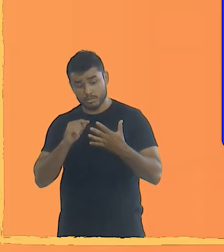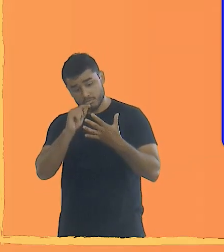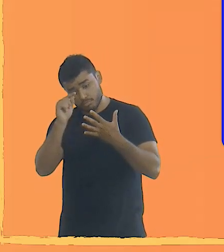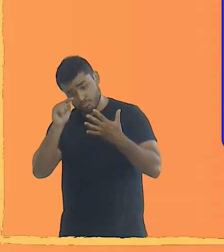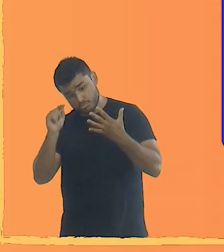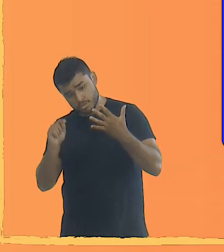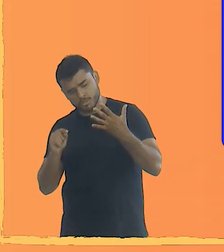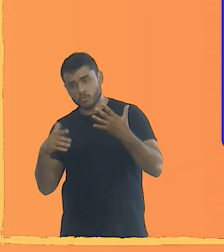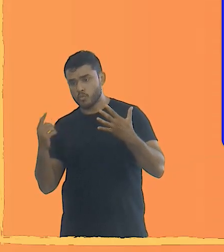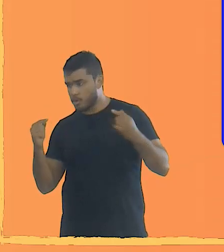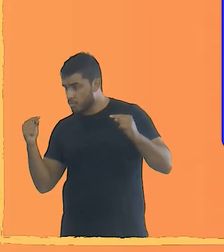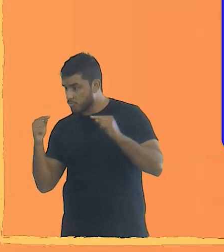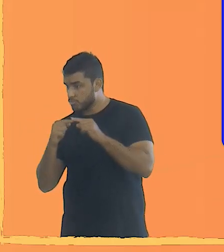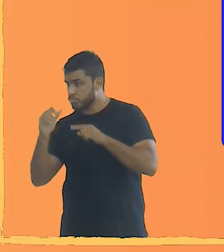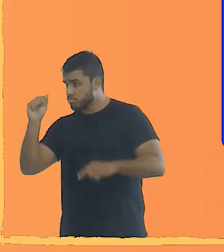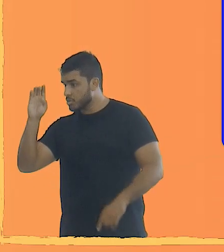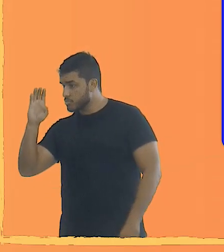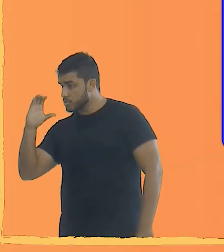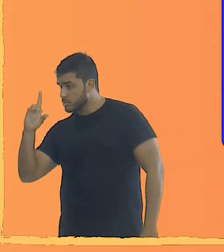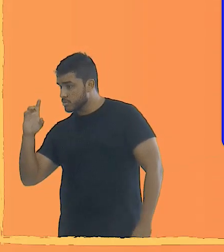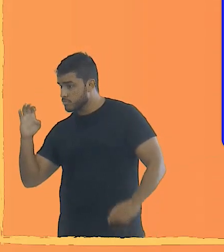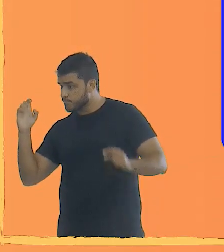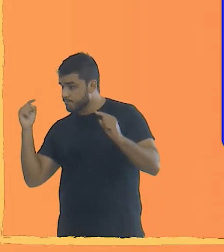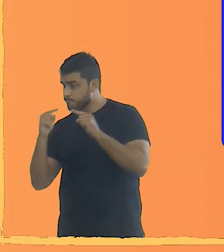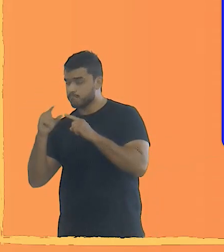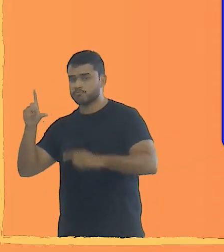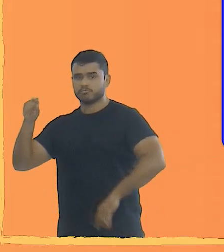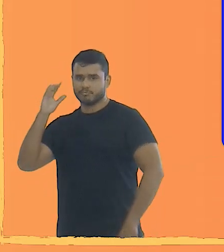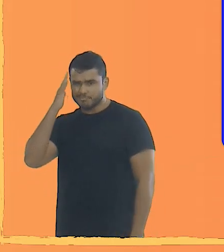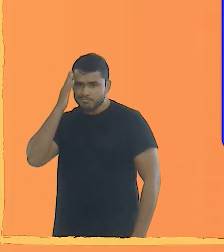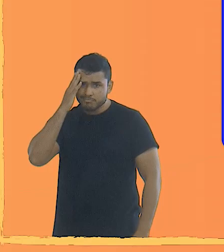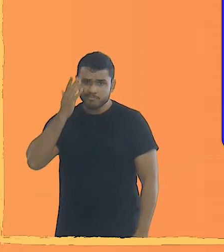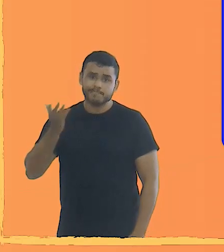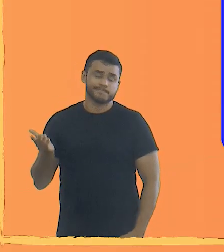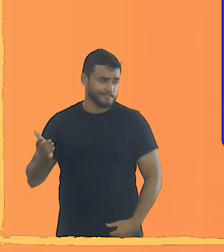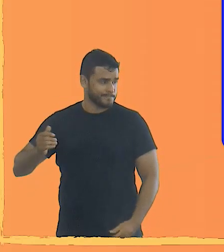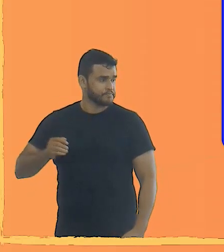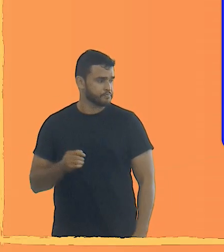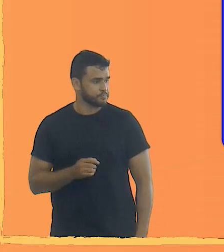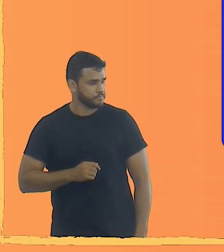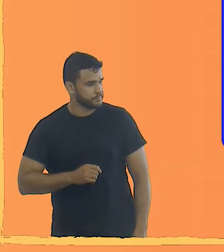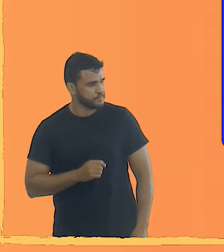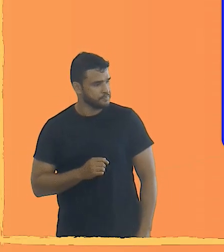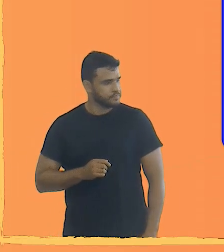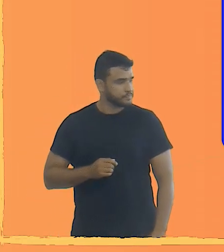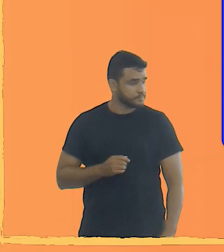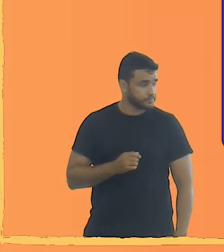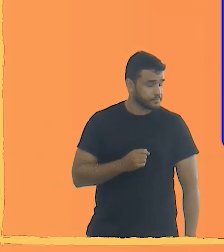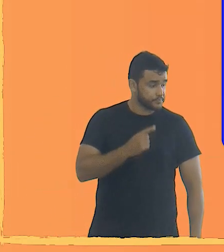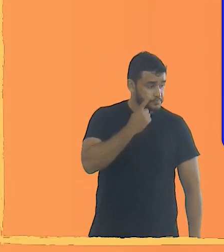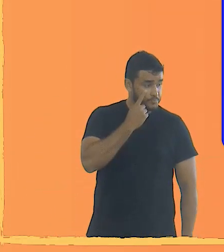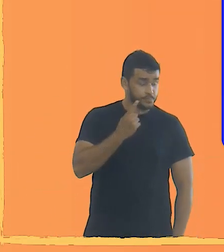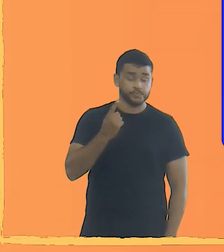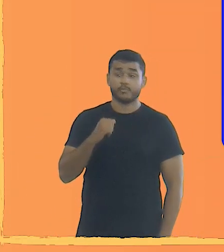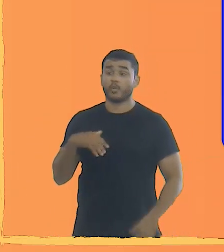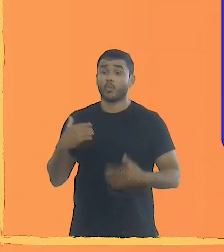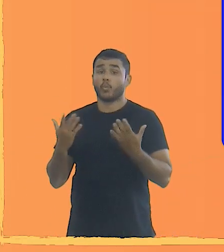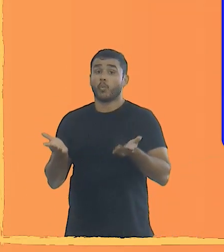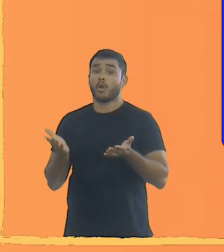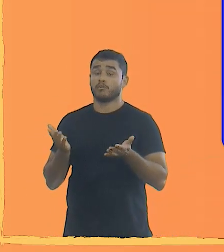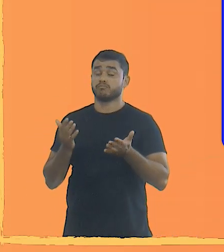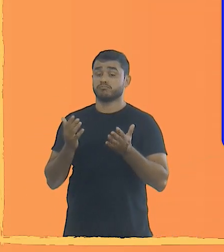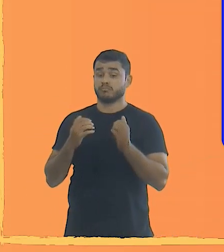no caso aqui, ó, a empresa tem que escolher uma opção de formato cujo número de senhas distintas possíveis